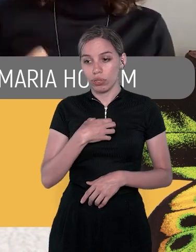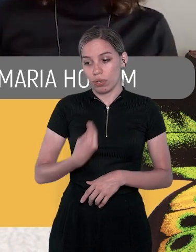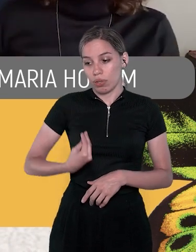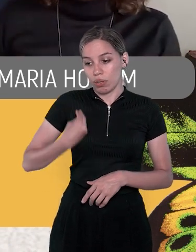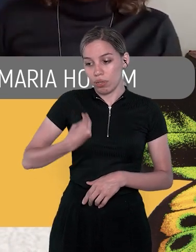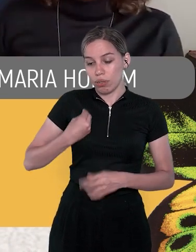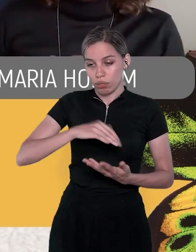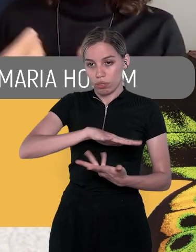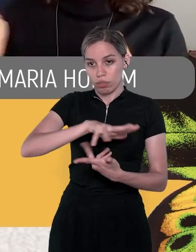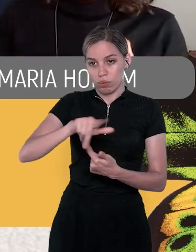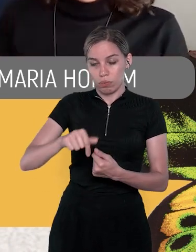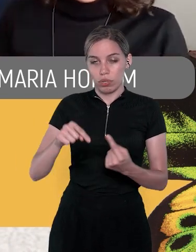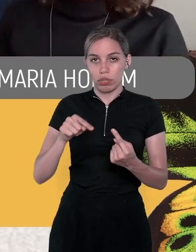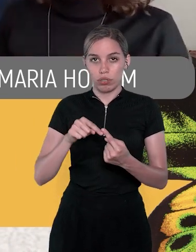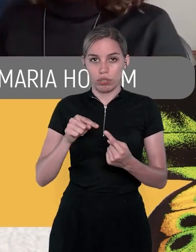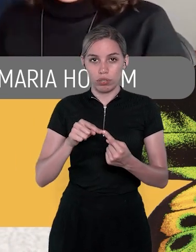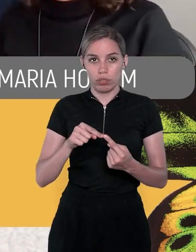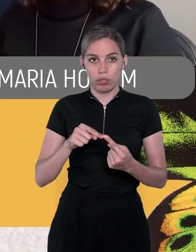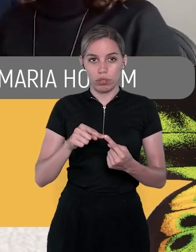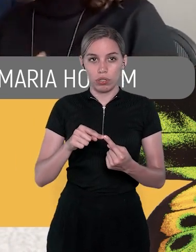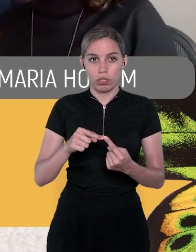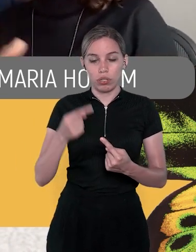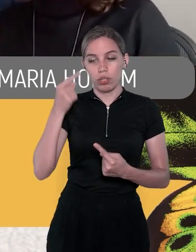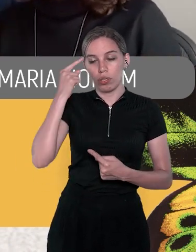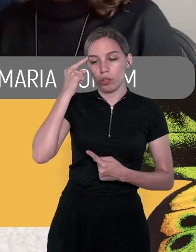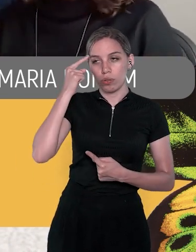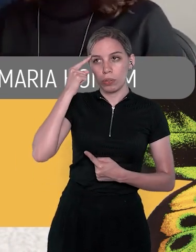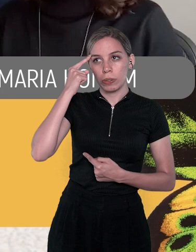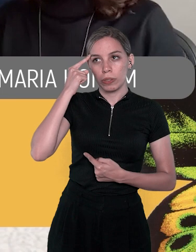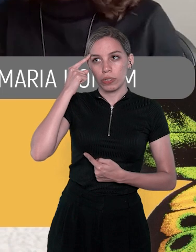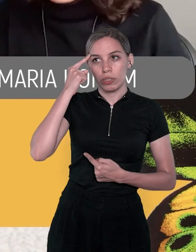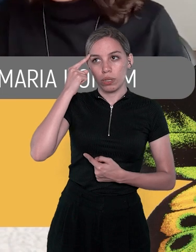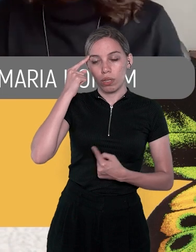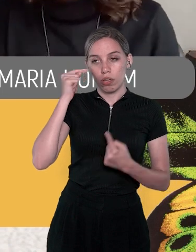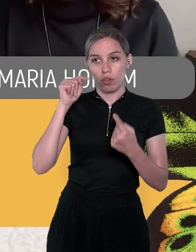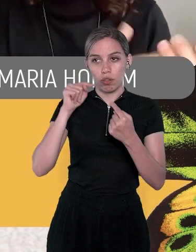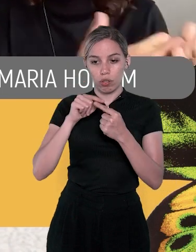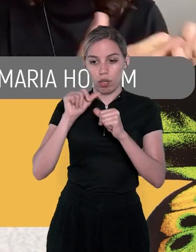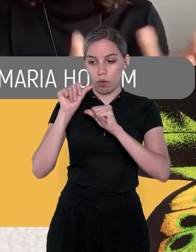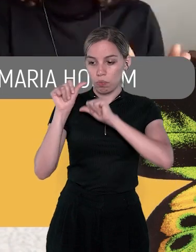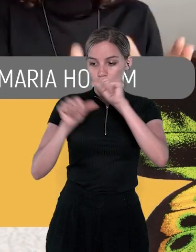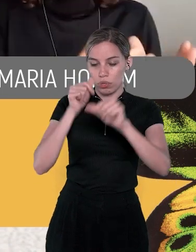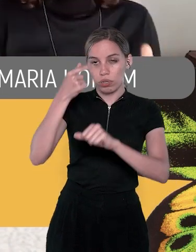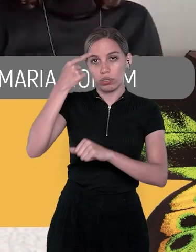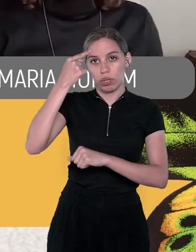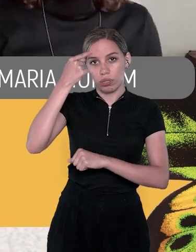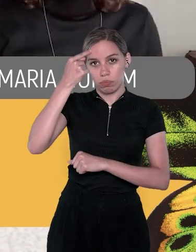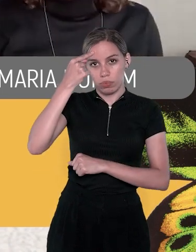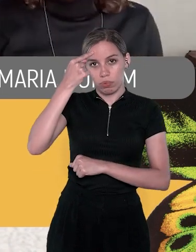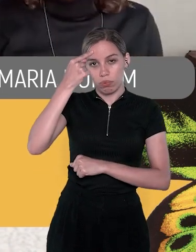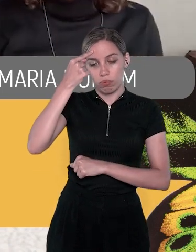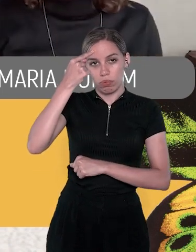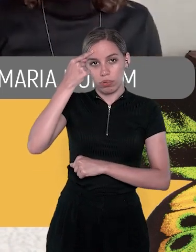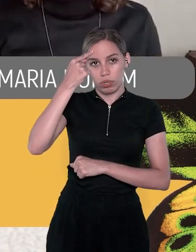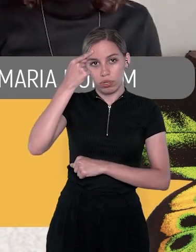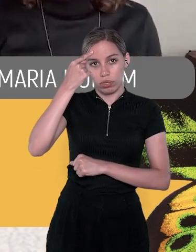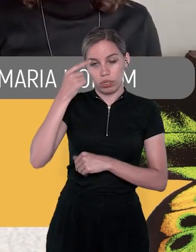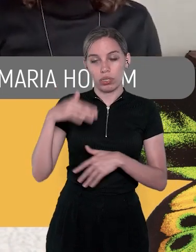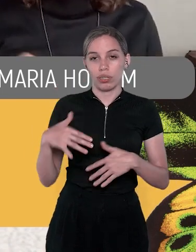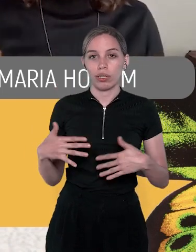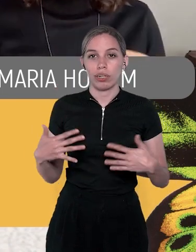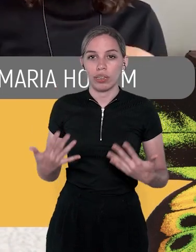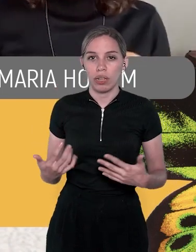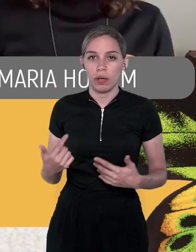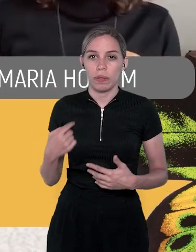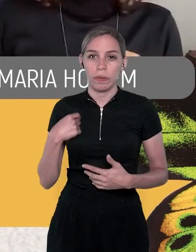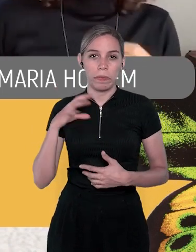no mundo, que é isso que a gente chama de paradigma, e você mesmo diz, essa mudança de paradigma.